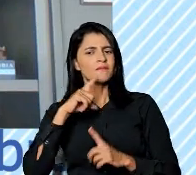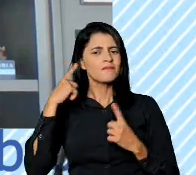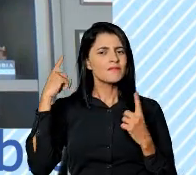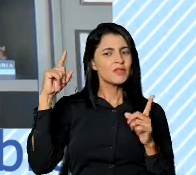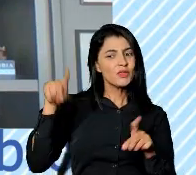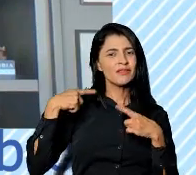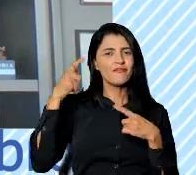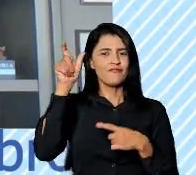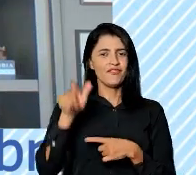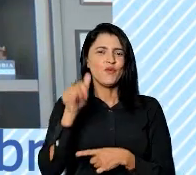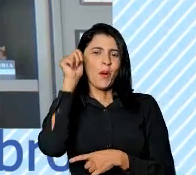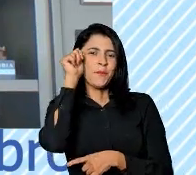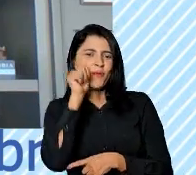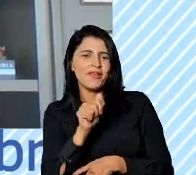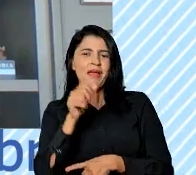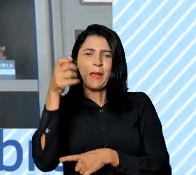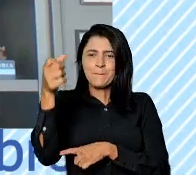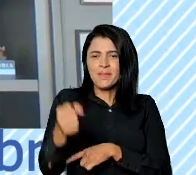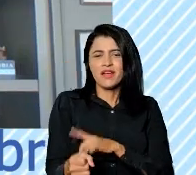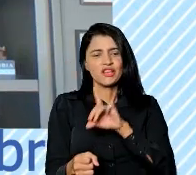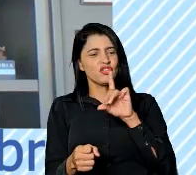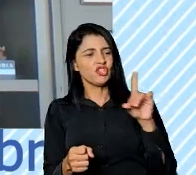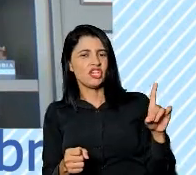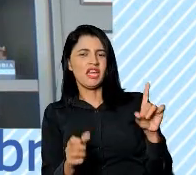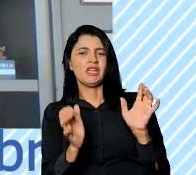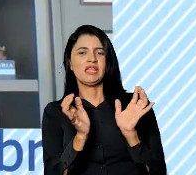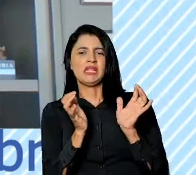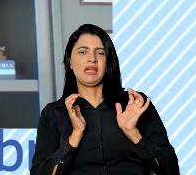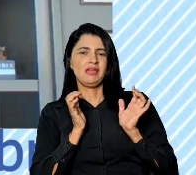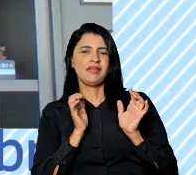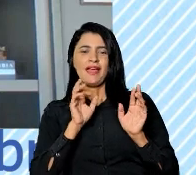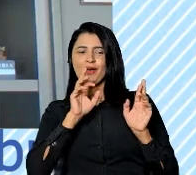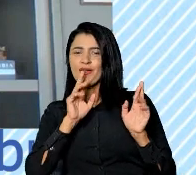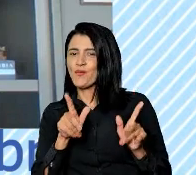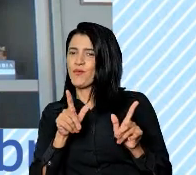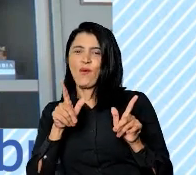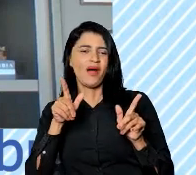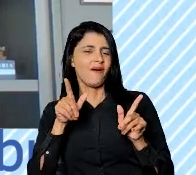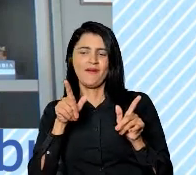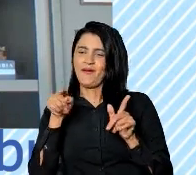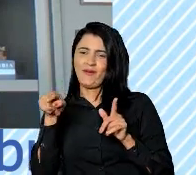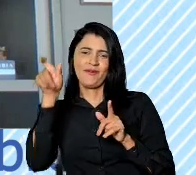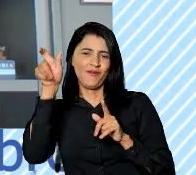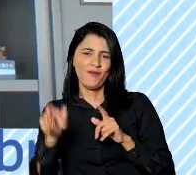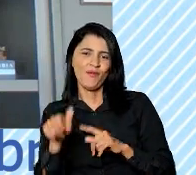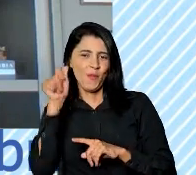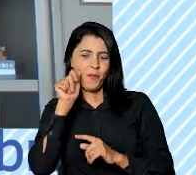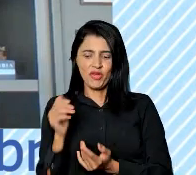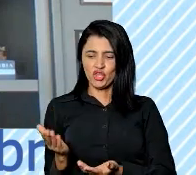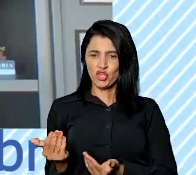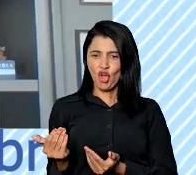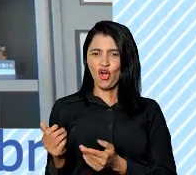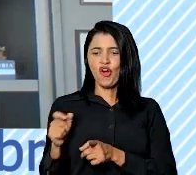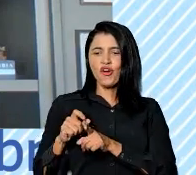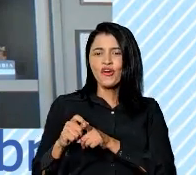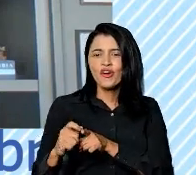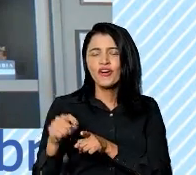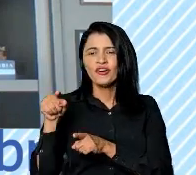mulher branca, de direita, de classe média, não será os mesmos desafios do que uma menina jovem da periferia